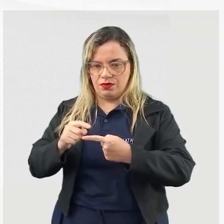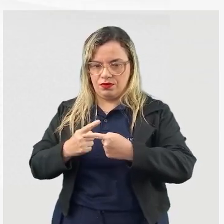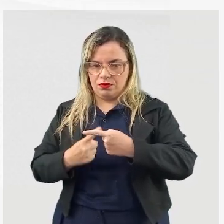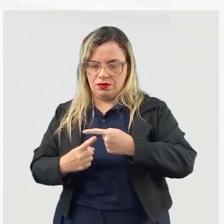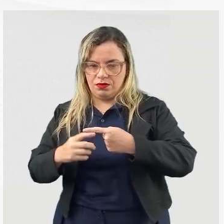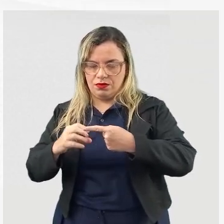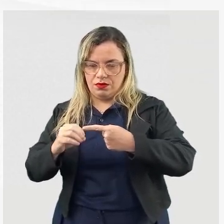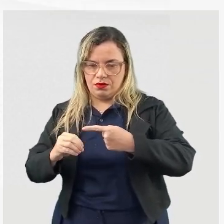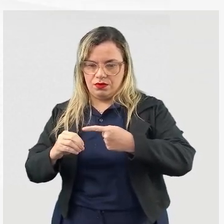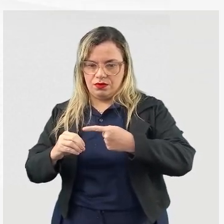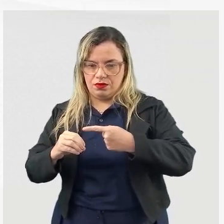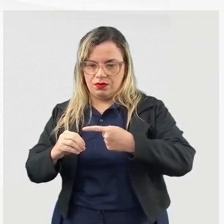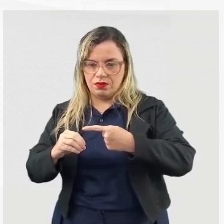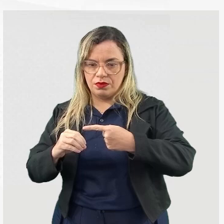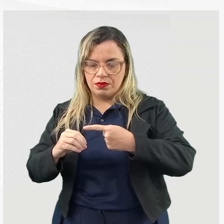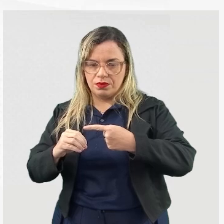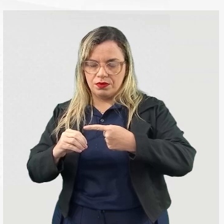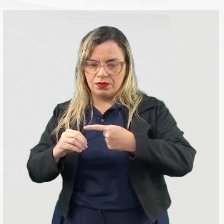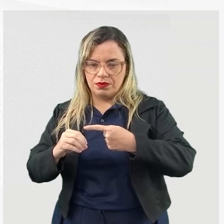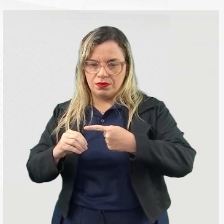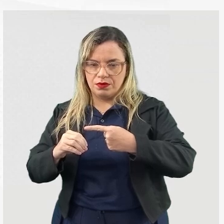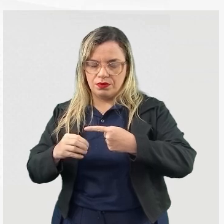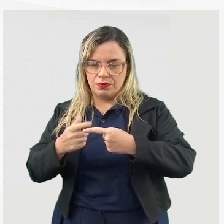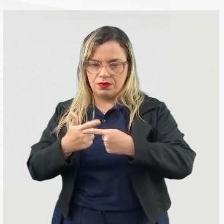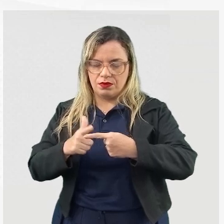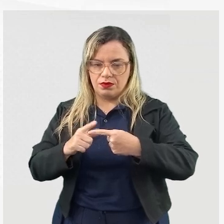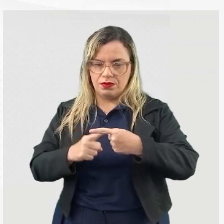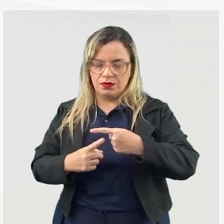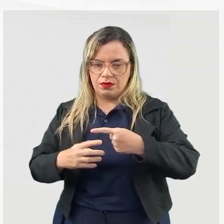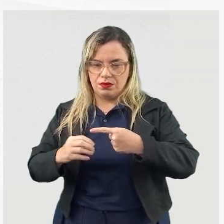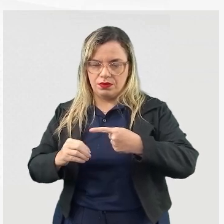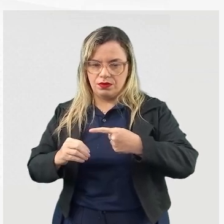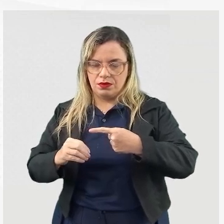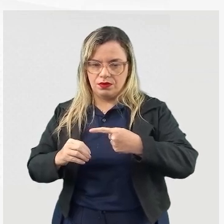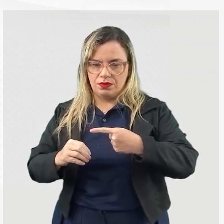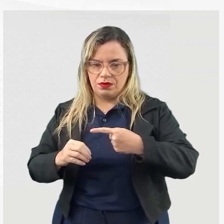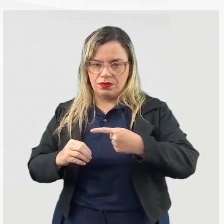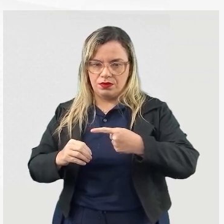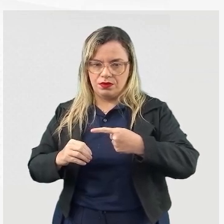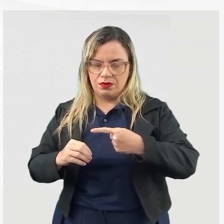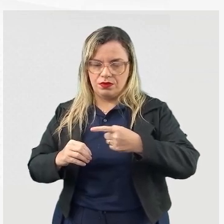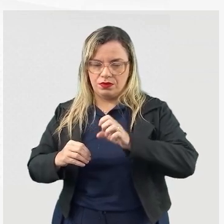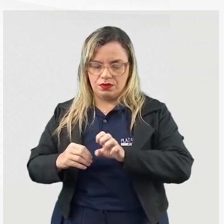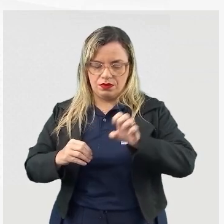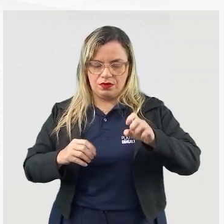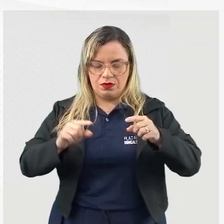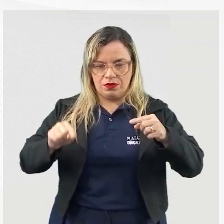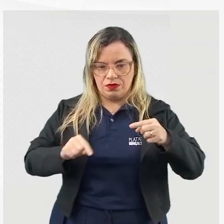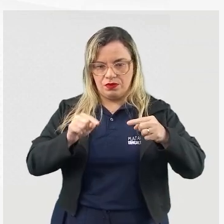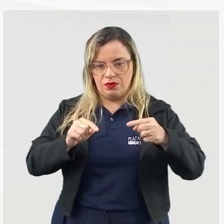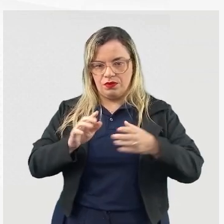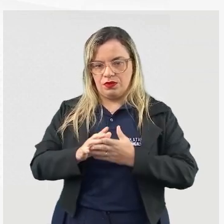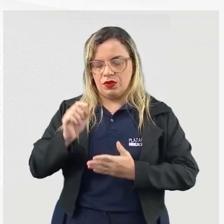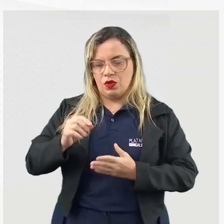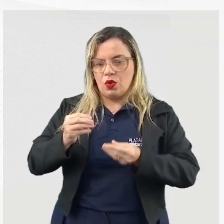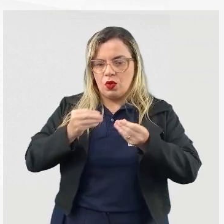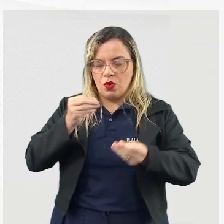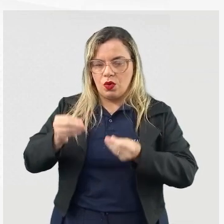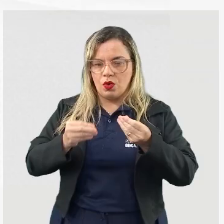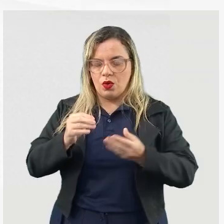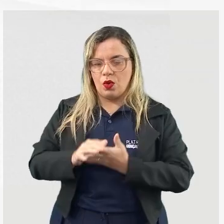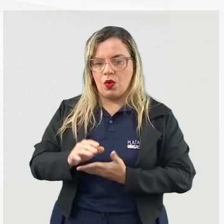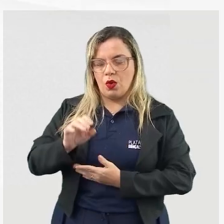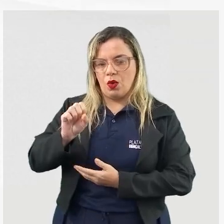10. Né? Na divisão por 10, você corre uma vírgula para a esquerda você vai ter R$